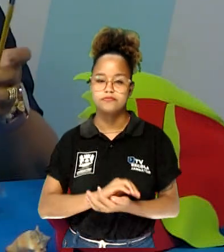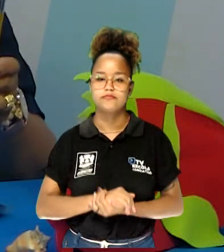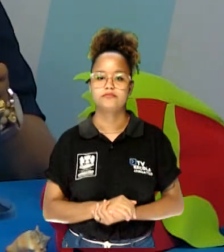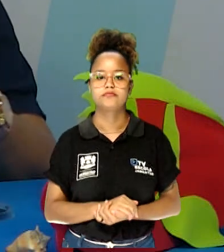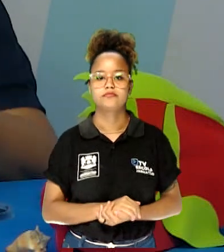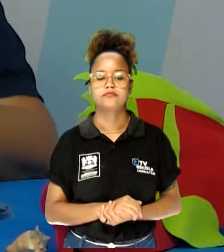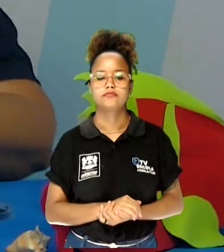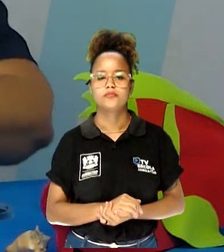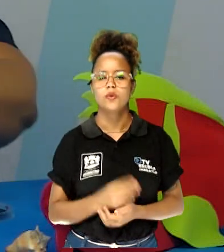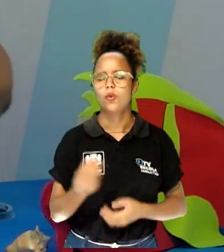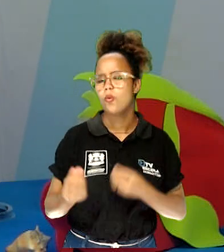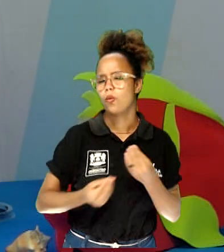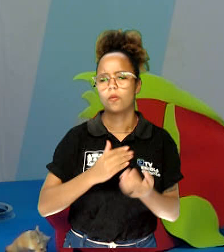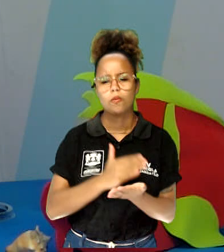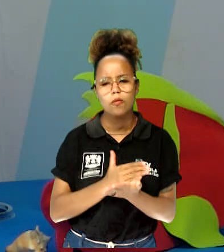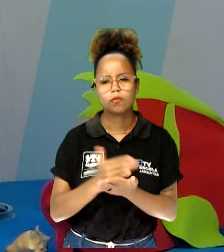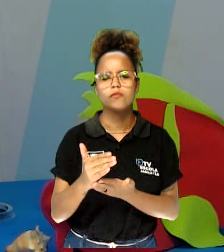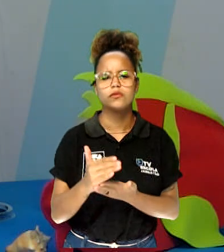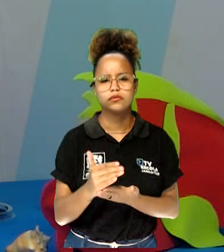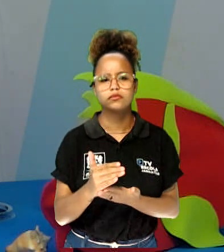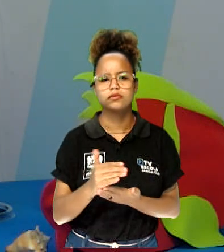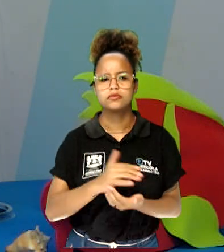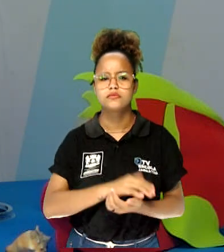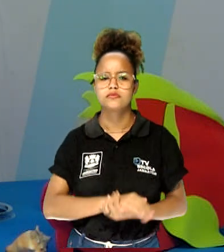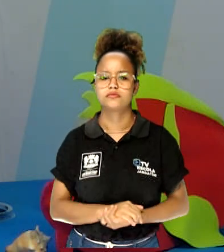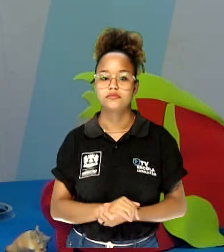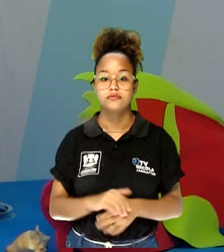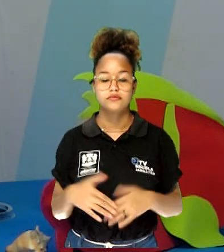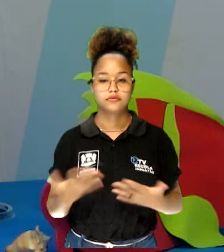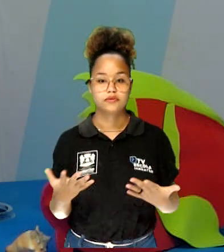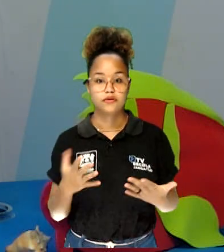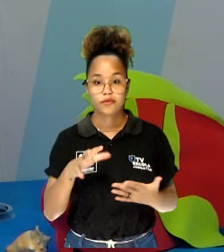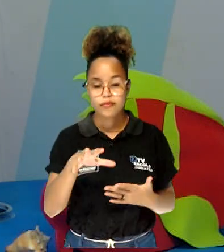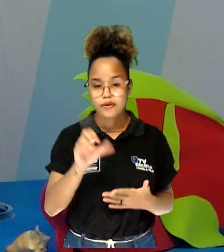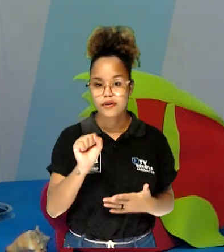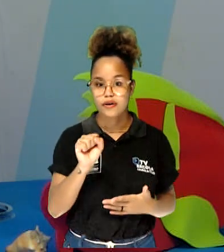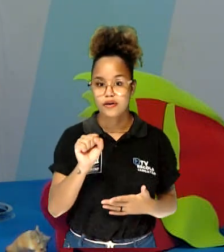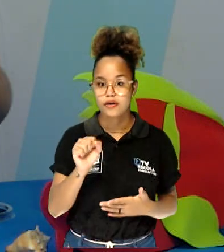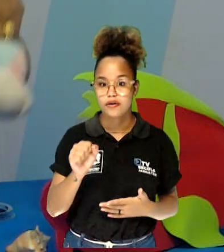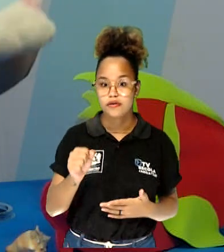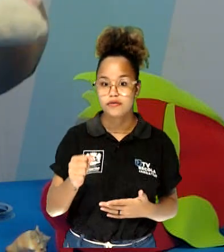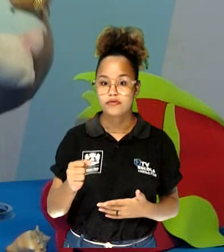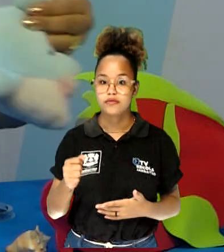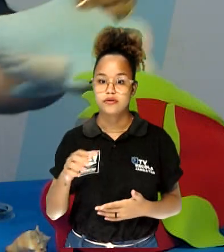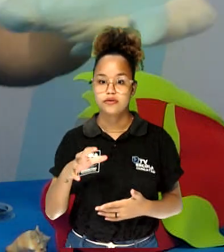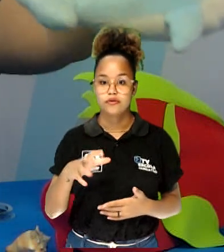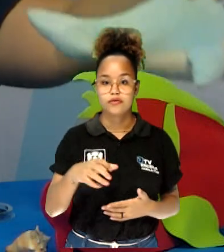Como é que a gente vai começar, professora Jaísa? Eu vou pegar o senhor tubarão,